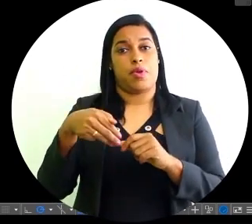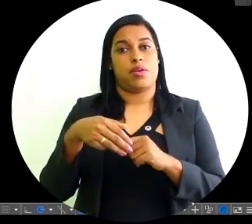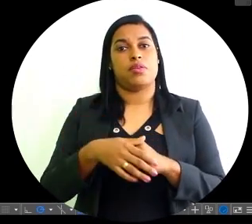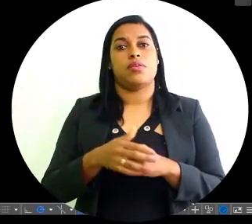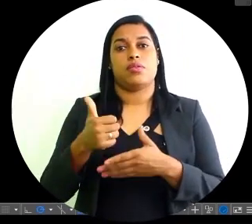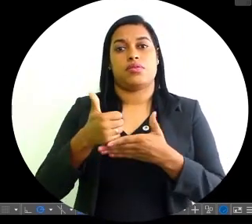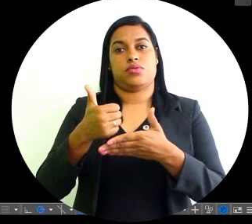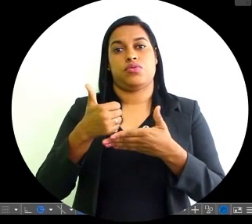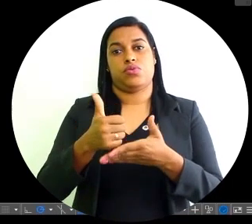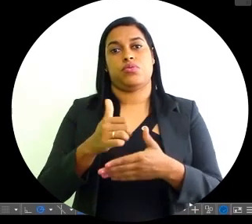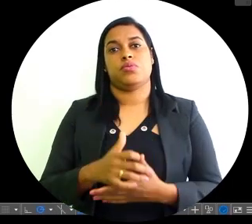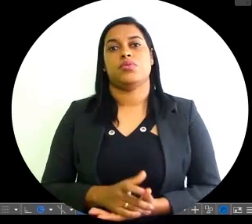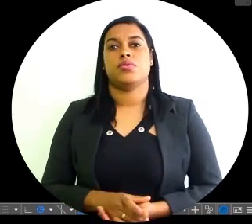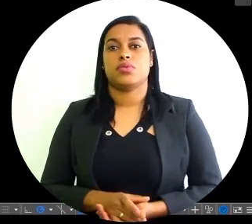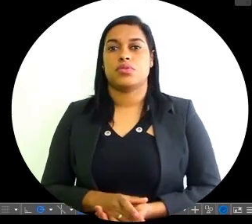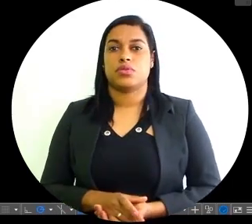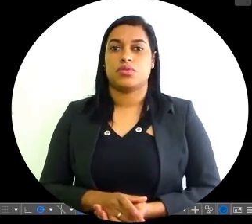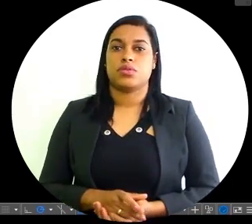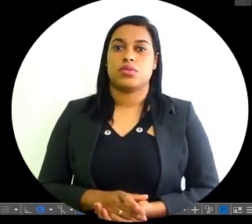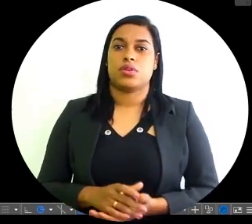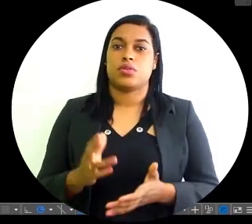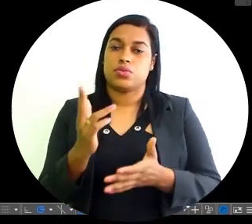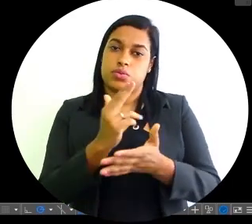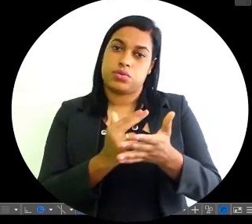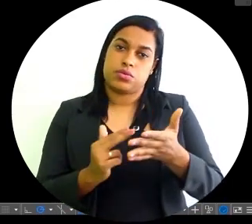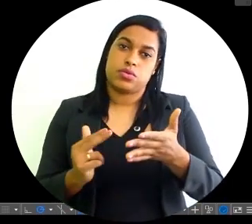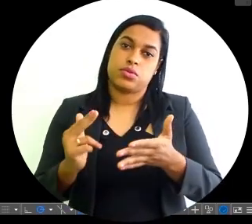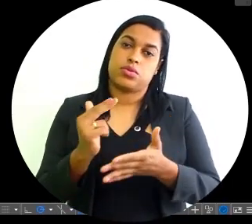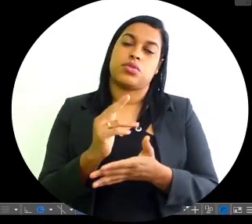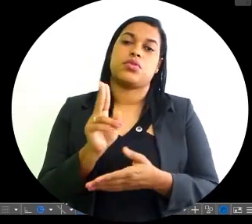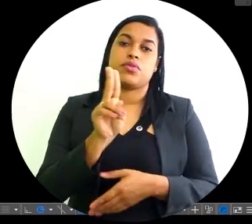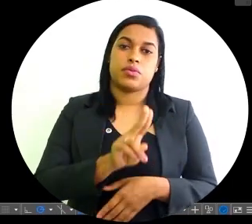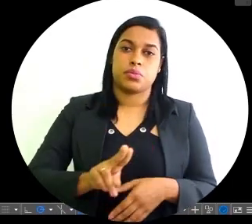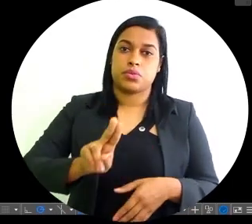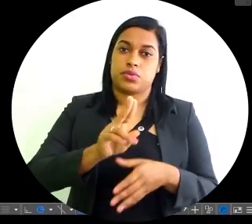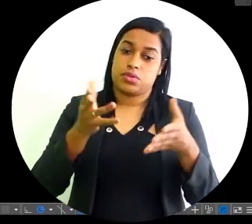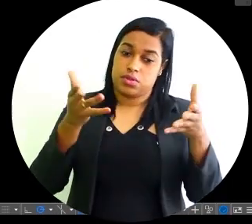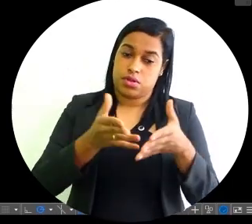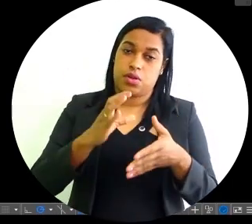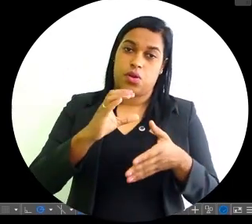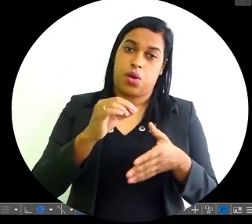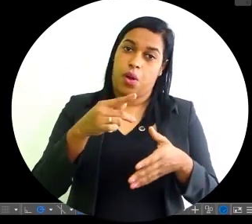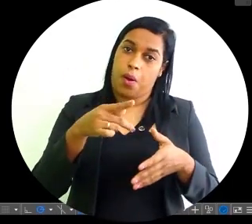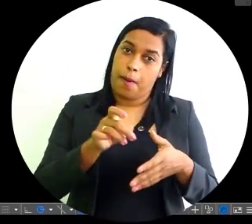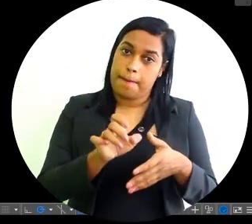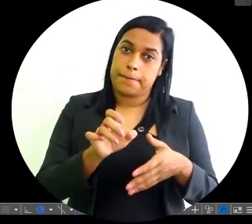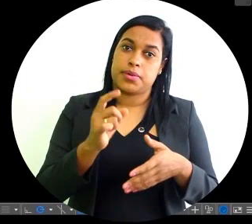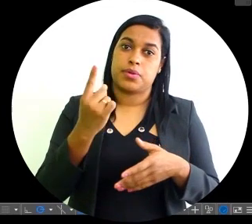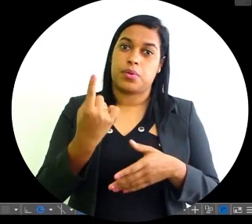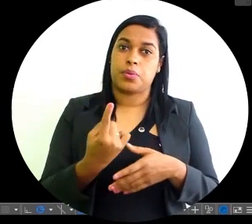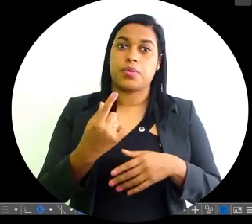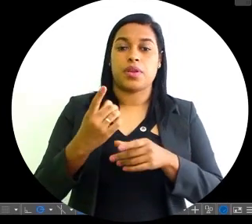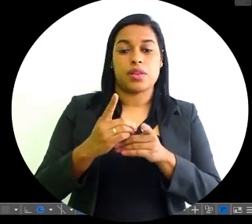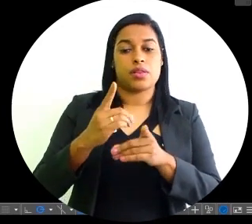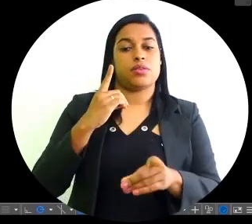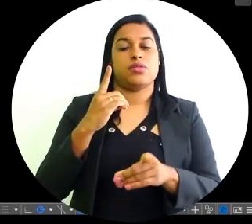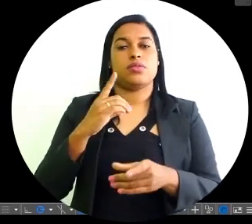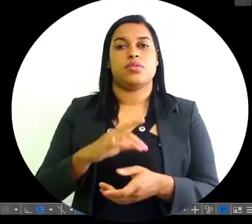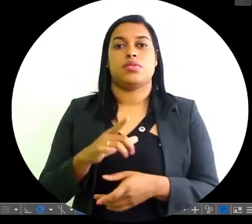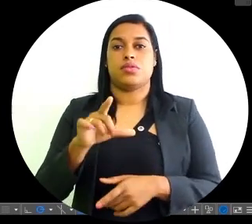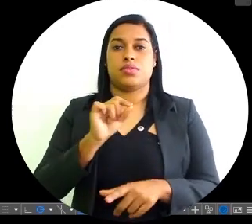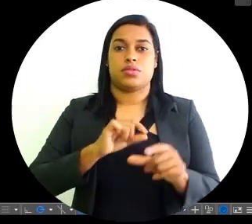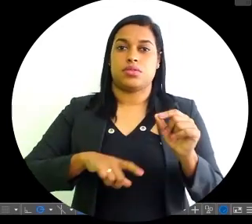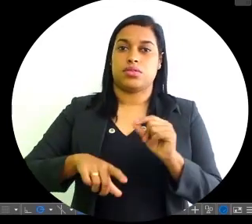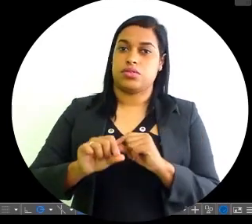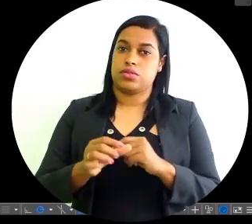muito na navegação do desenho. Então vamos utilizar agora o copy com uma determinada distância. Eu